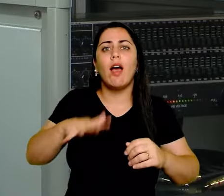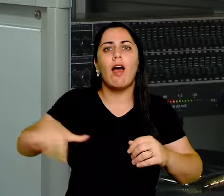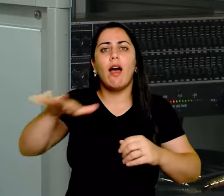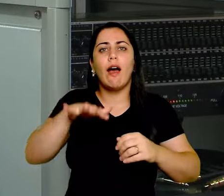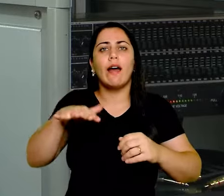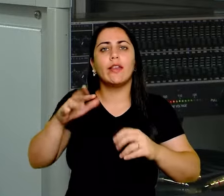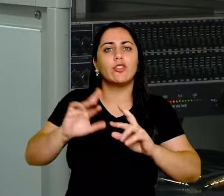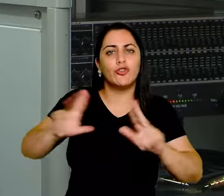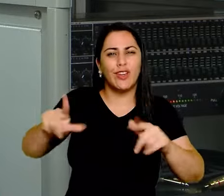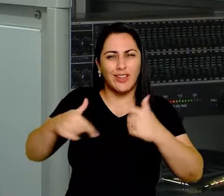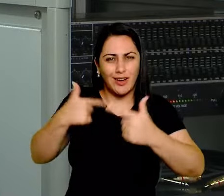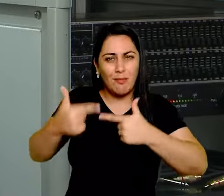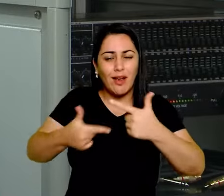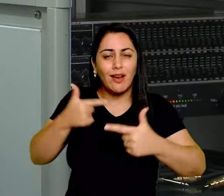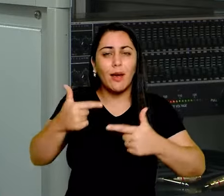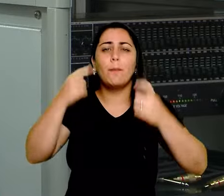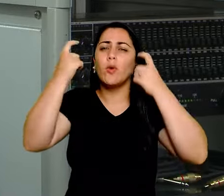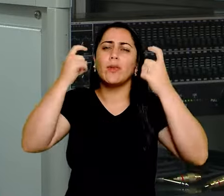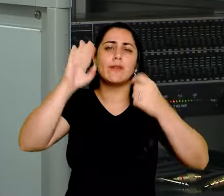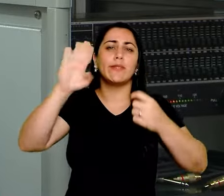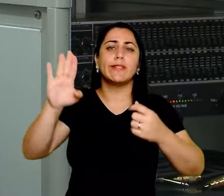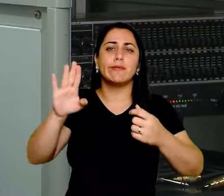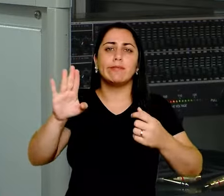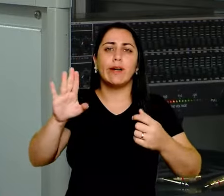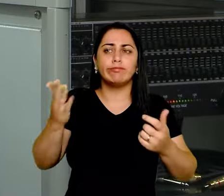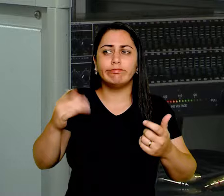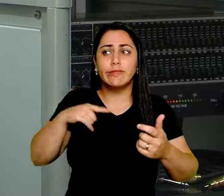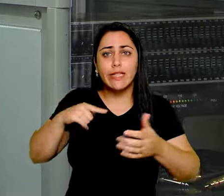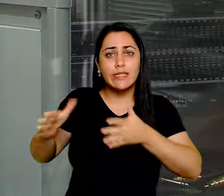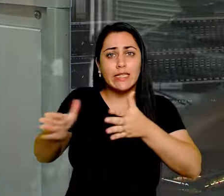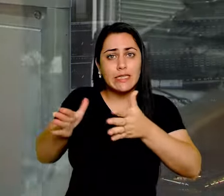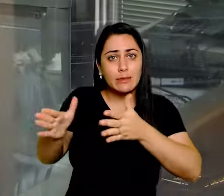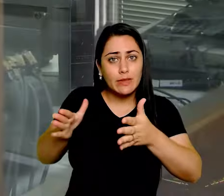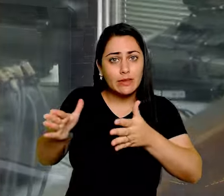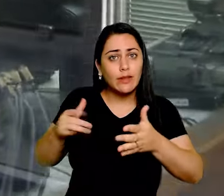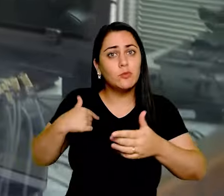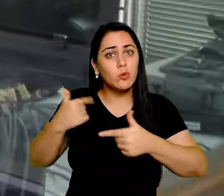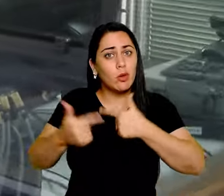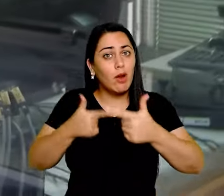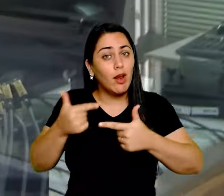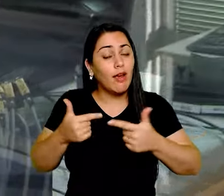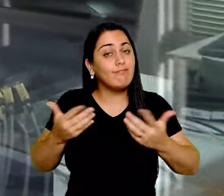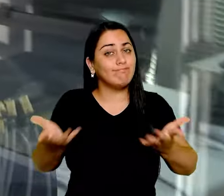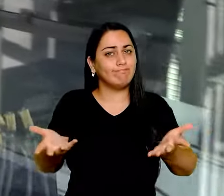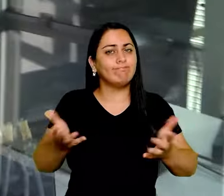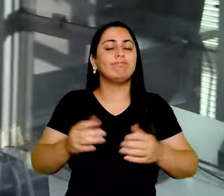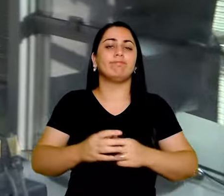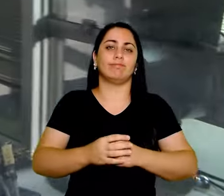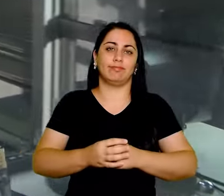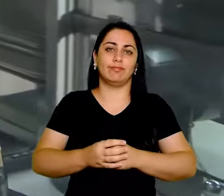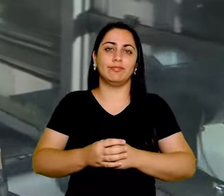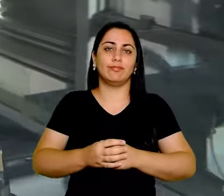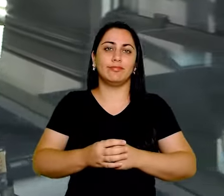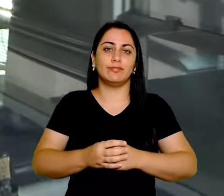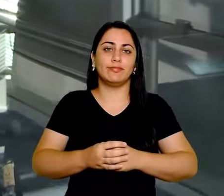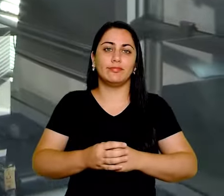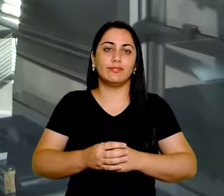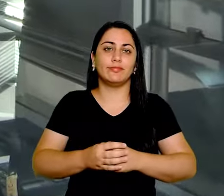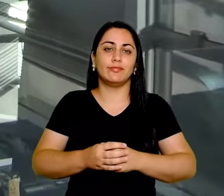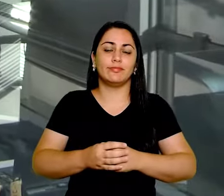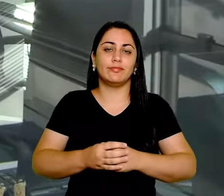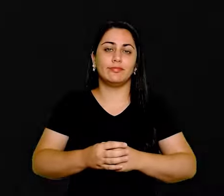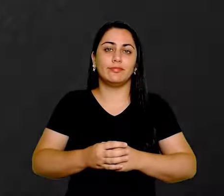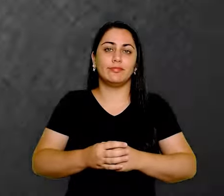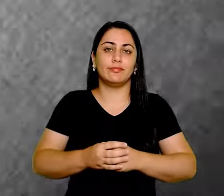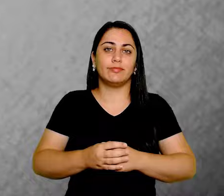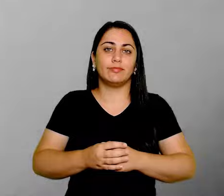vai para um setor diferente, a maior preocupação é essa: será que vai ter acessibilidade para trabalhar nesse setor?